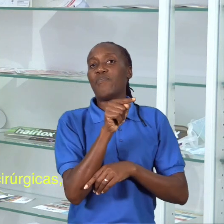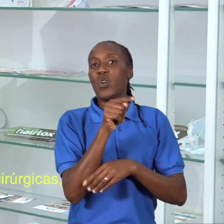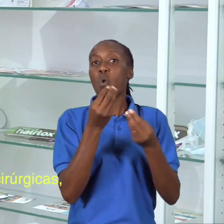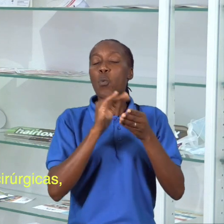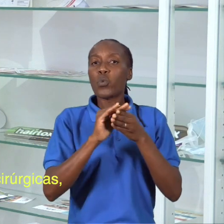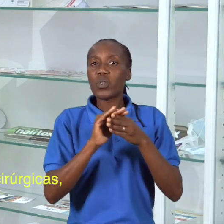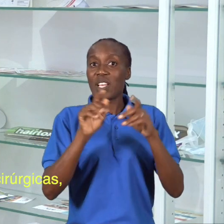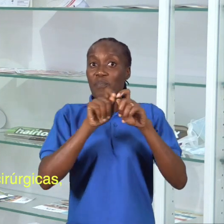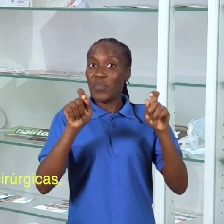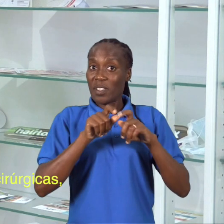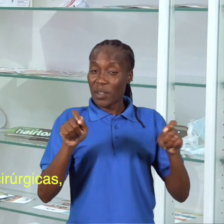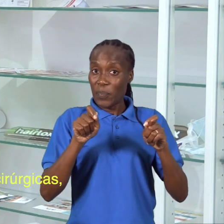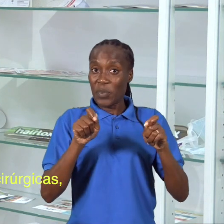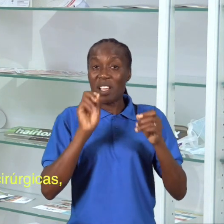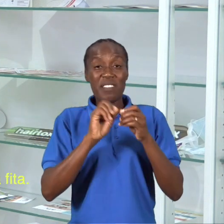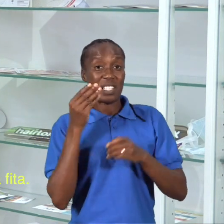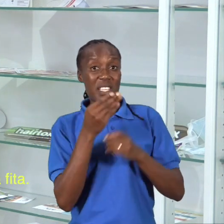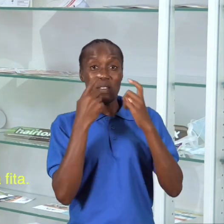igualmente as máscaras cirúrgicas.